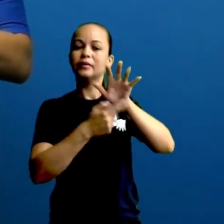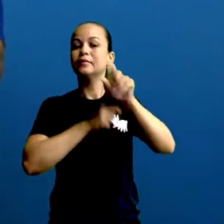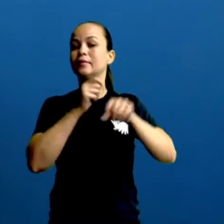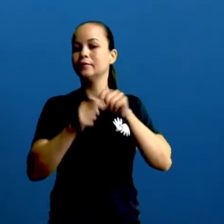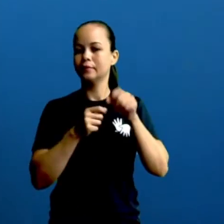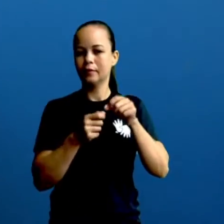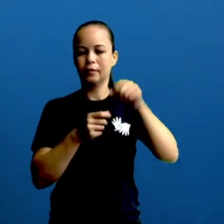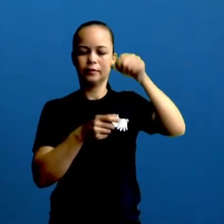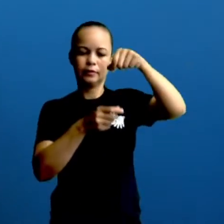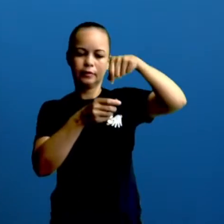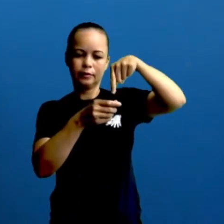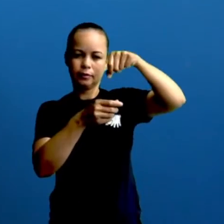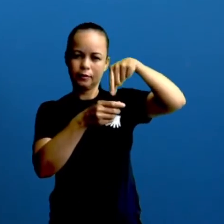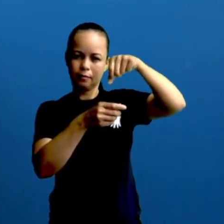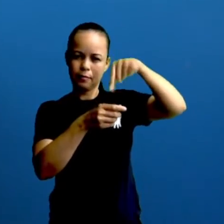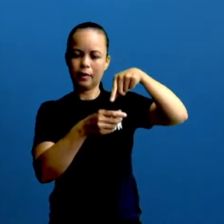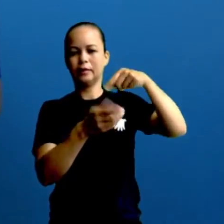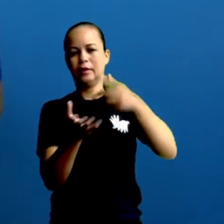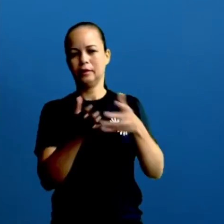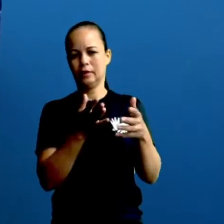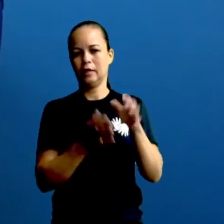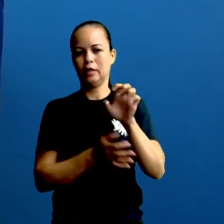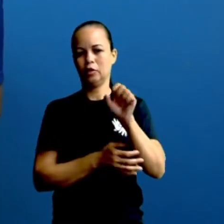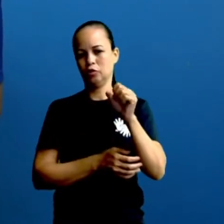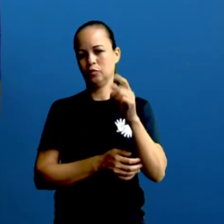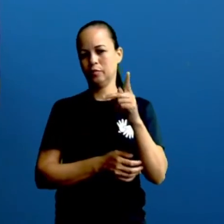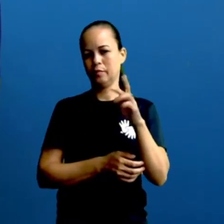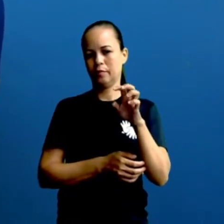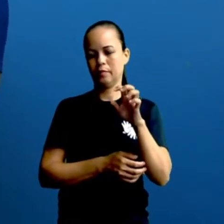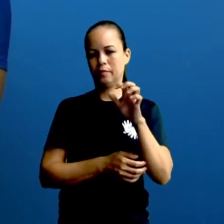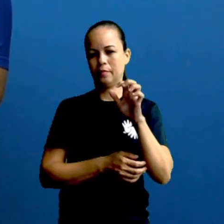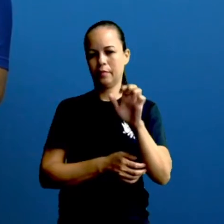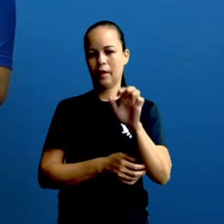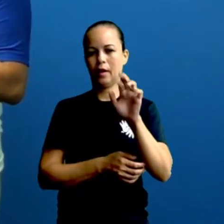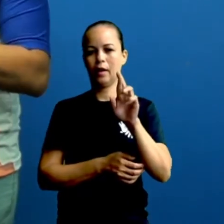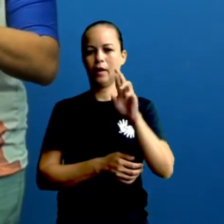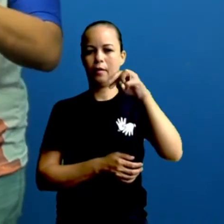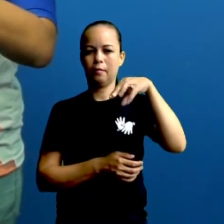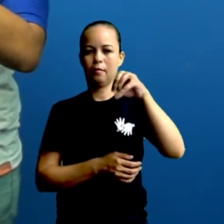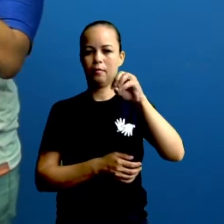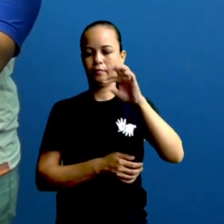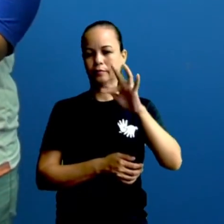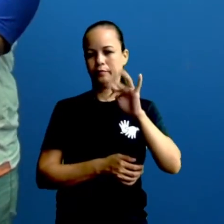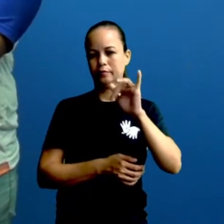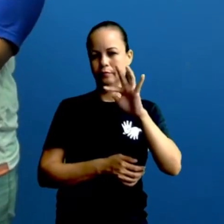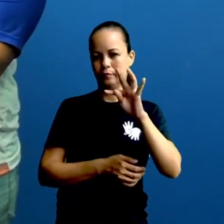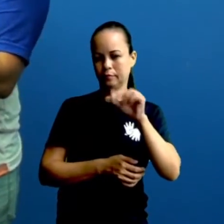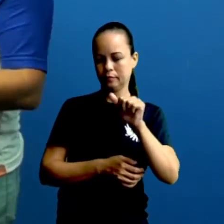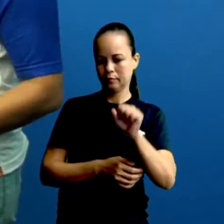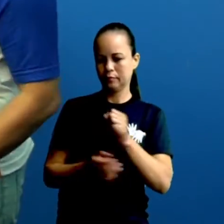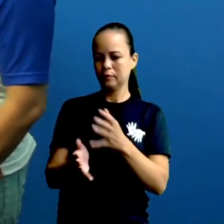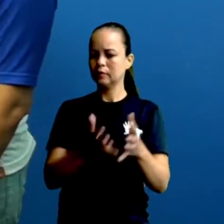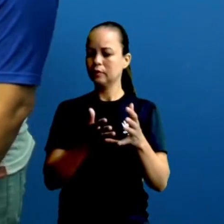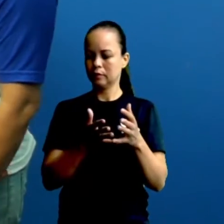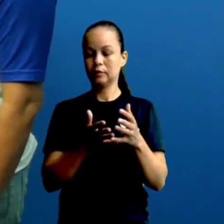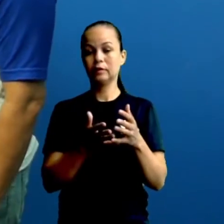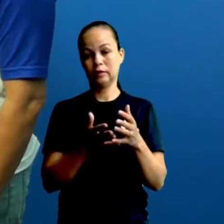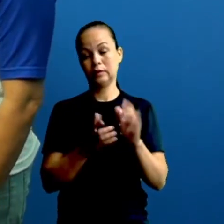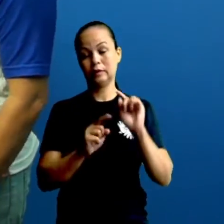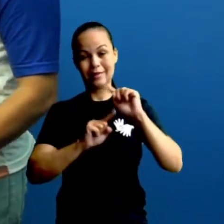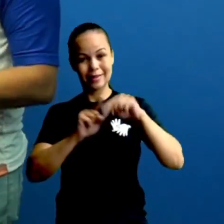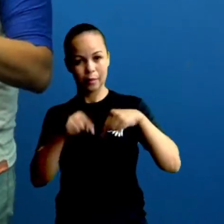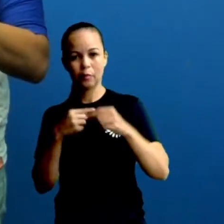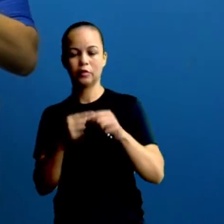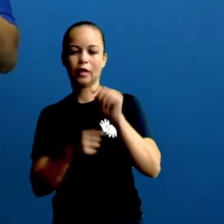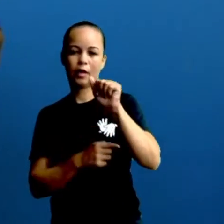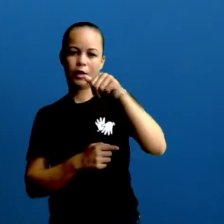Então, elas passam a ser chamadas de espermofitas, a partir das gimnospermas. E depois, aí sim, a partir das